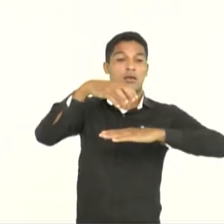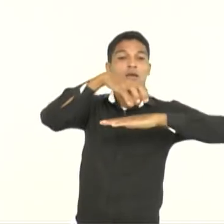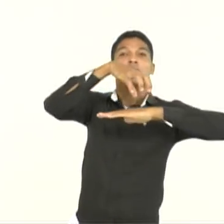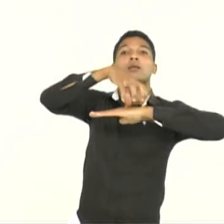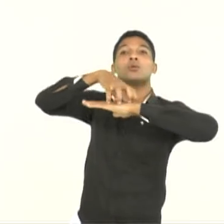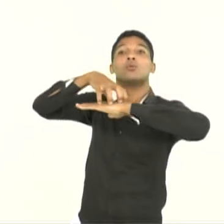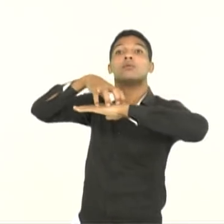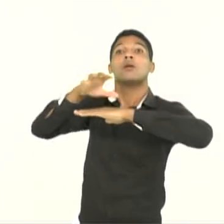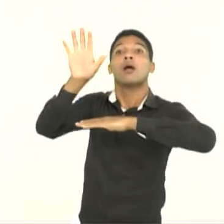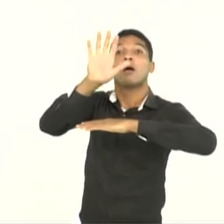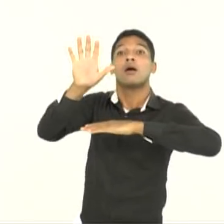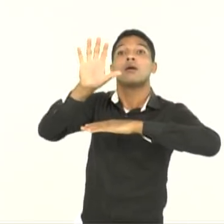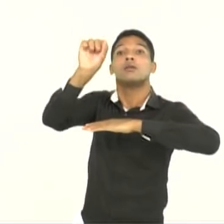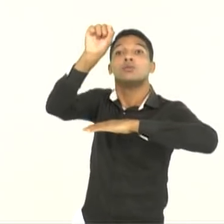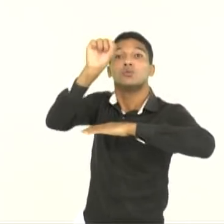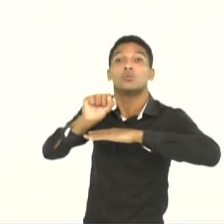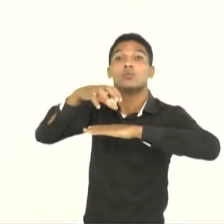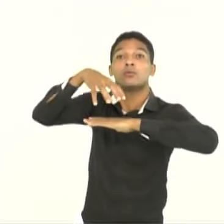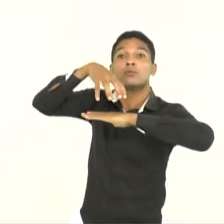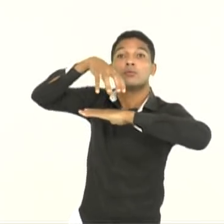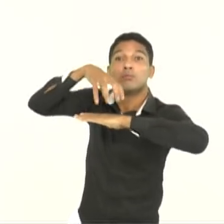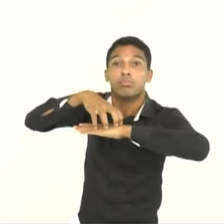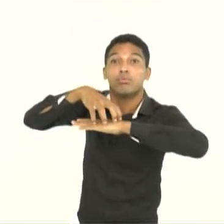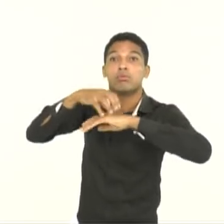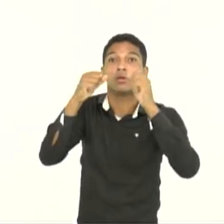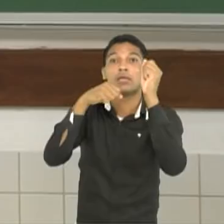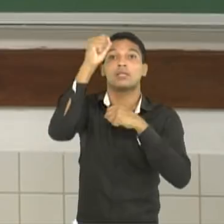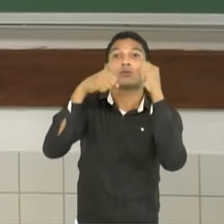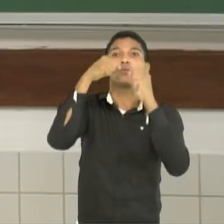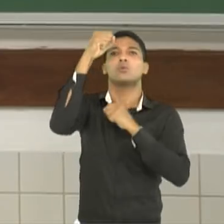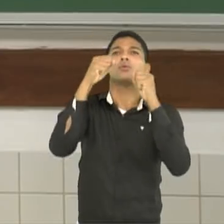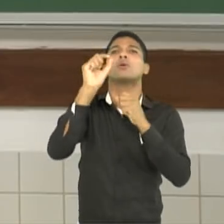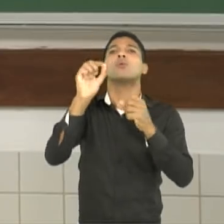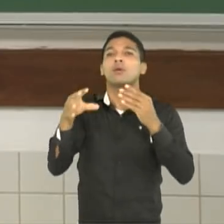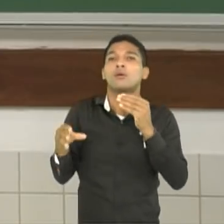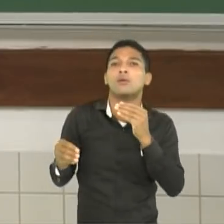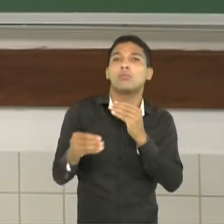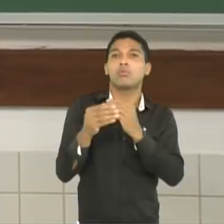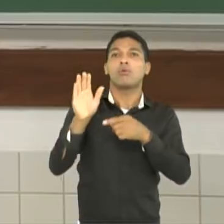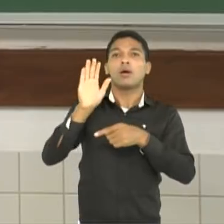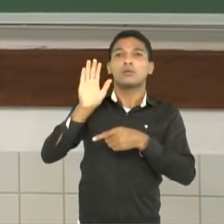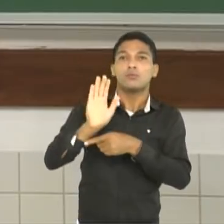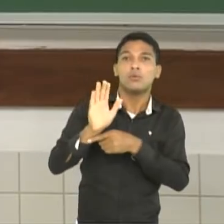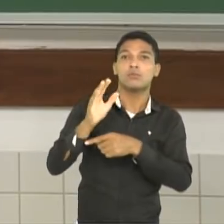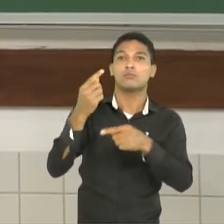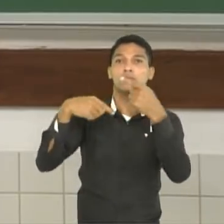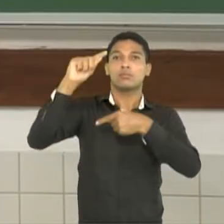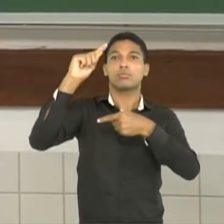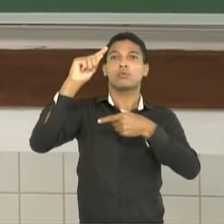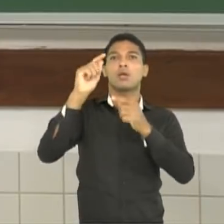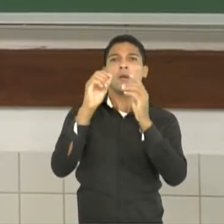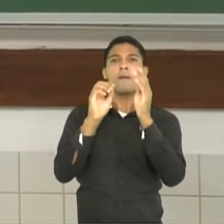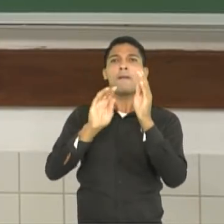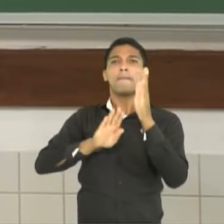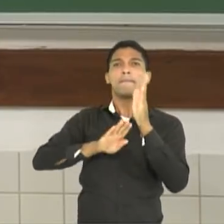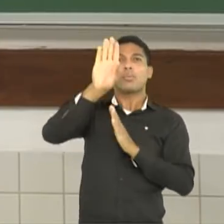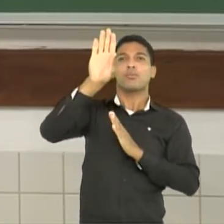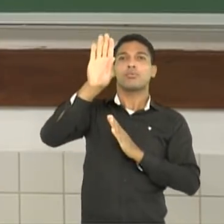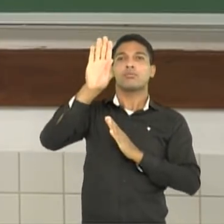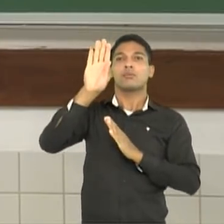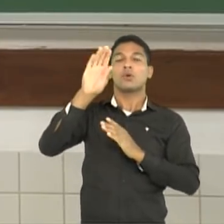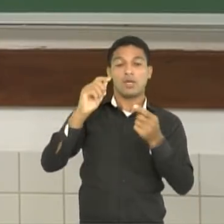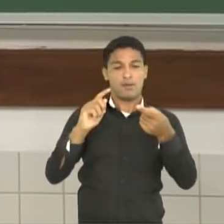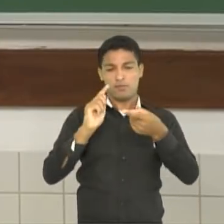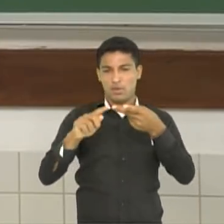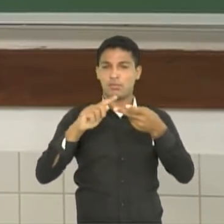96 e 2011 e quais fatores que influenciaram para essa mudança. Então, nós já falamos nesse início de aula, os